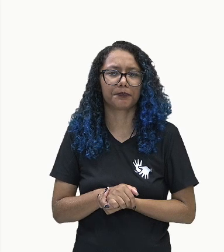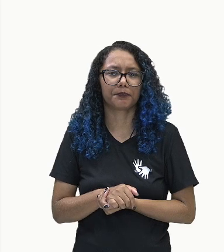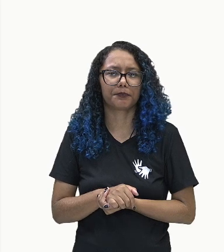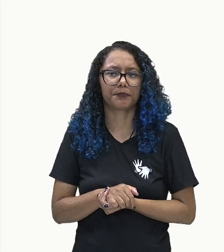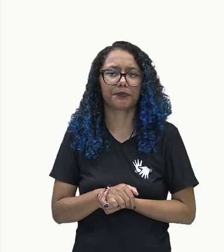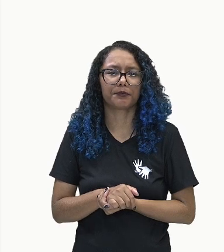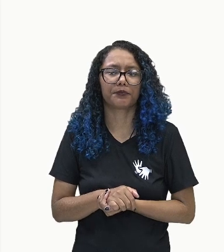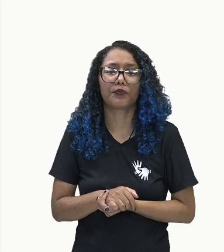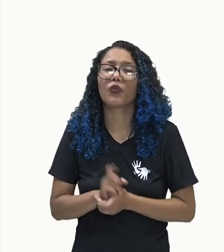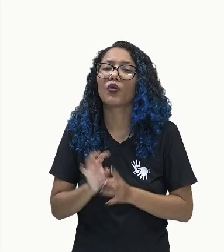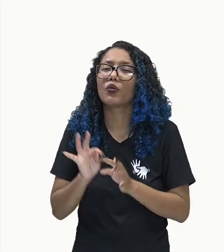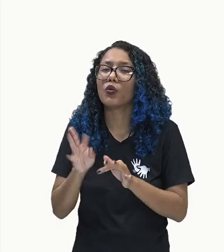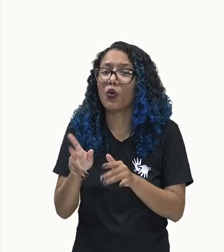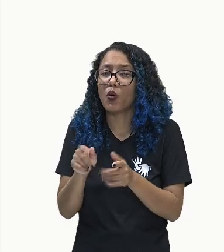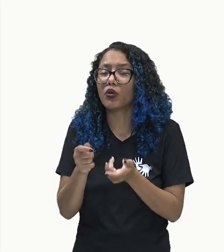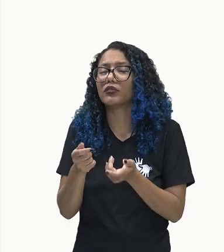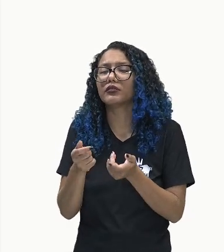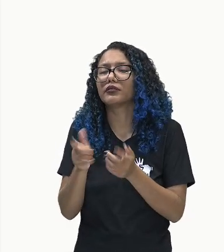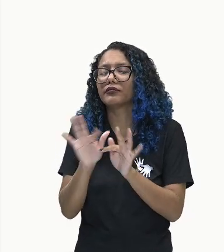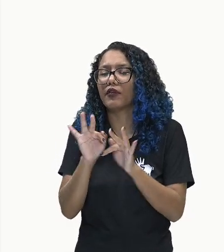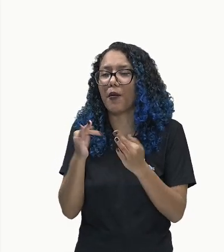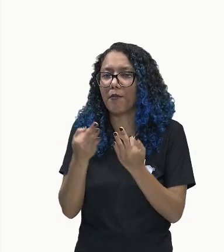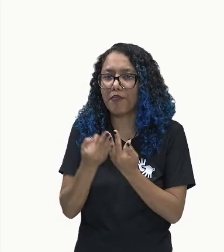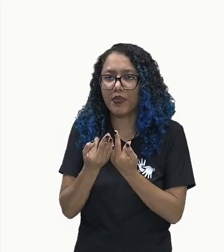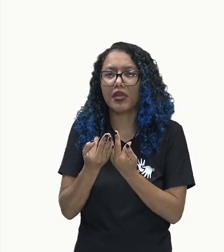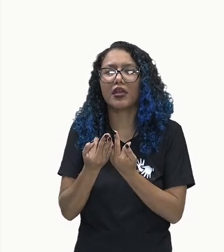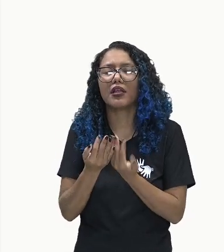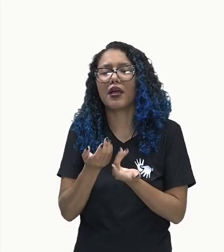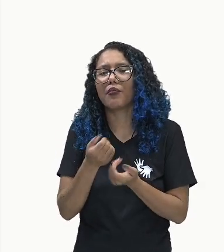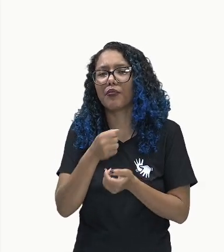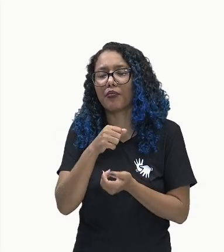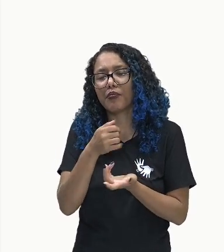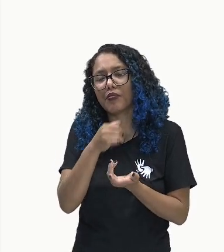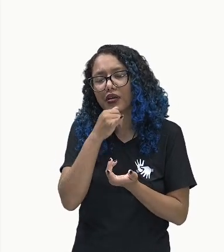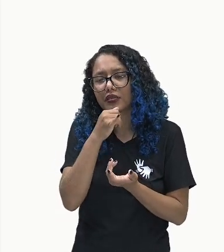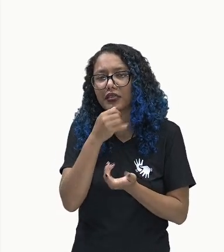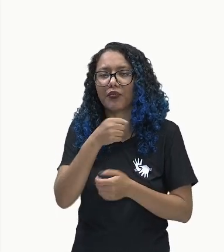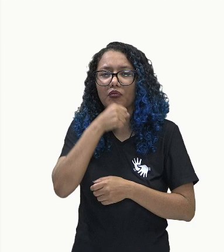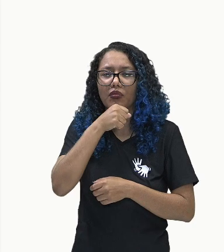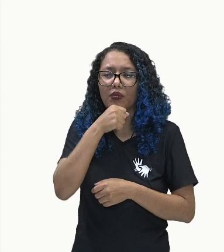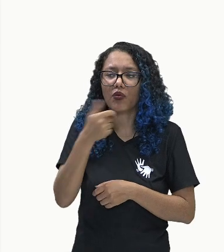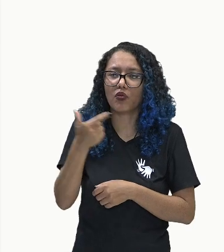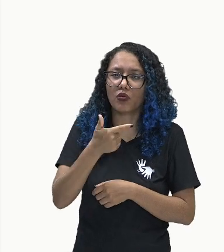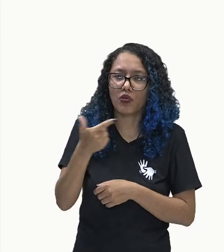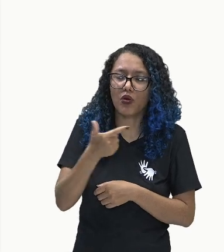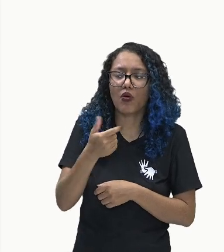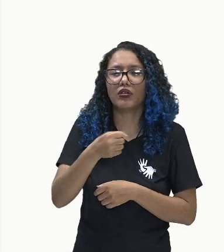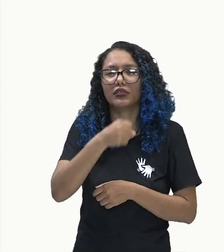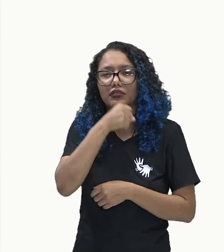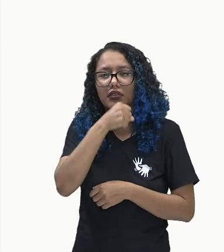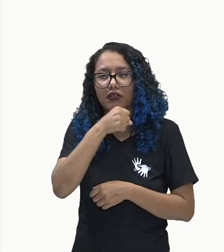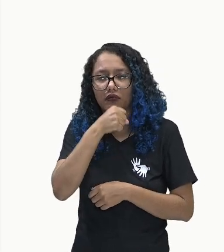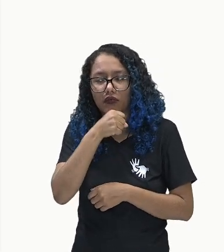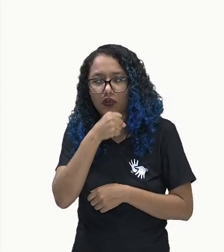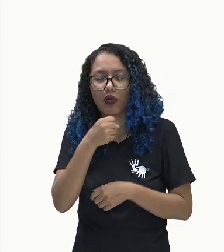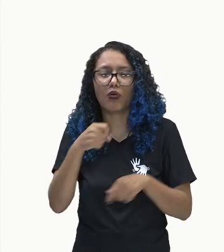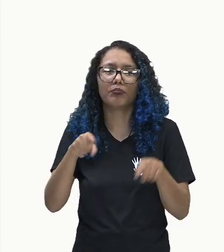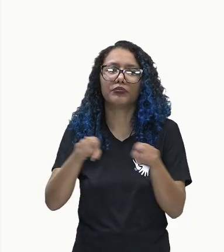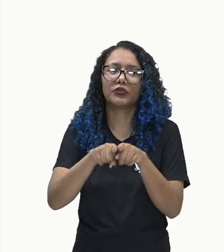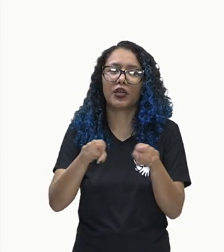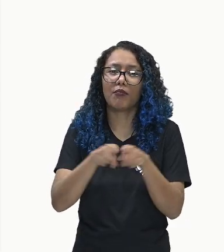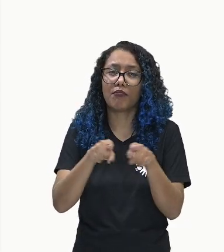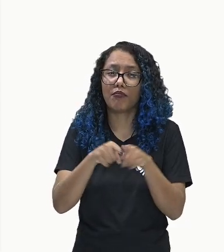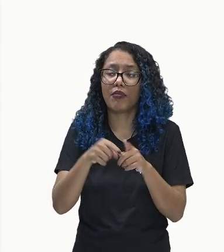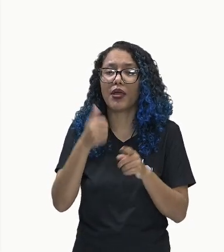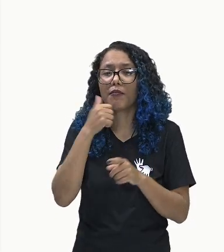aqueles familiares que estão lá presentes desde os seus bisavós, os seus avós, né, os seus